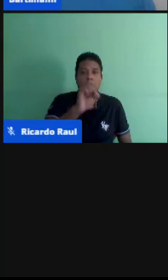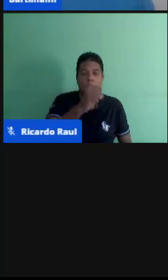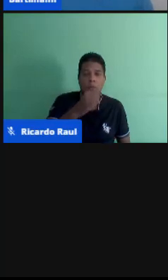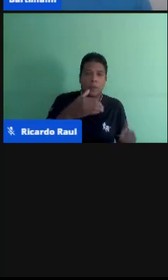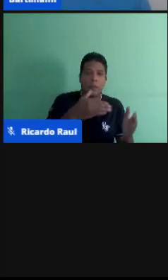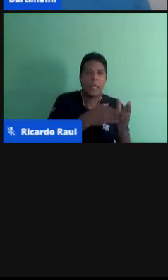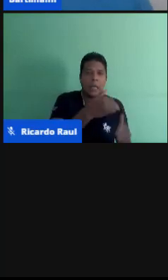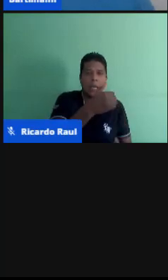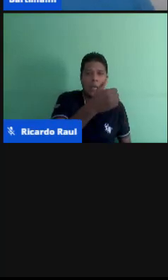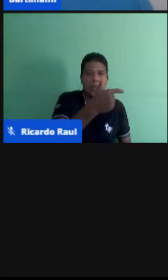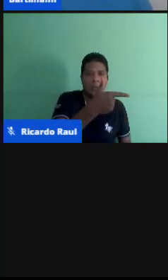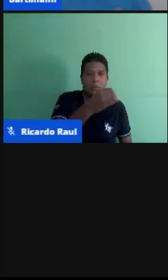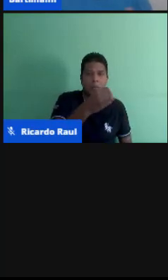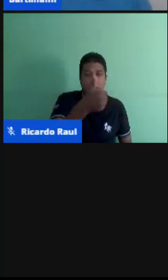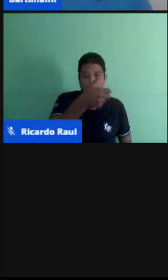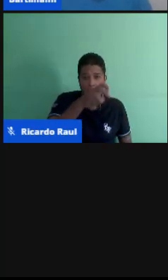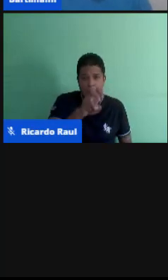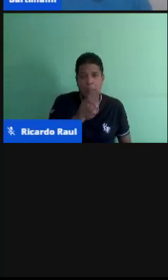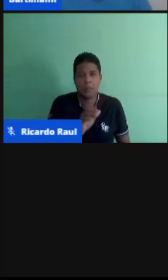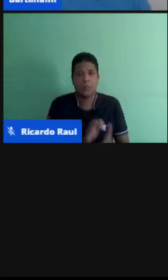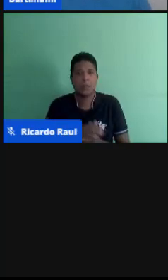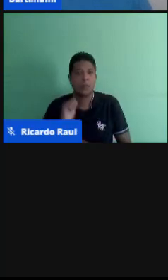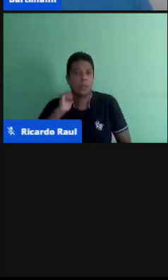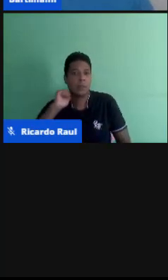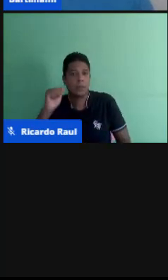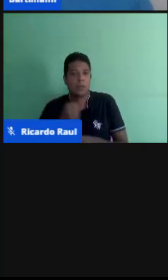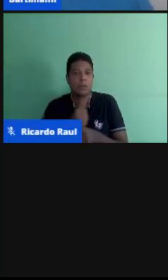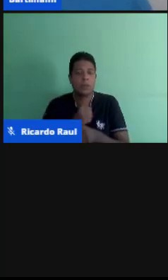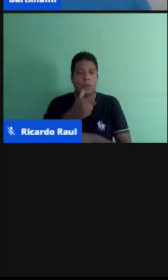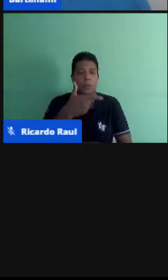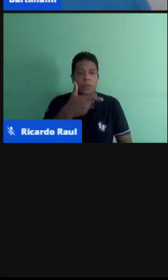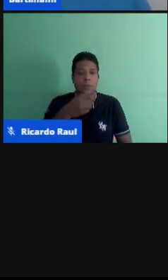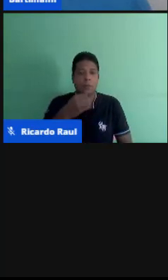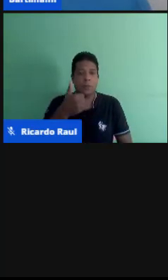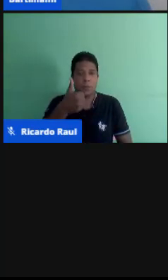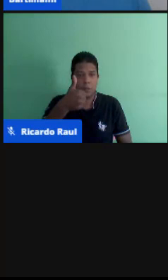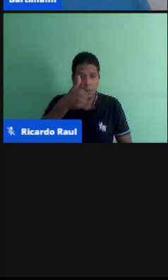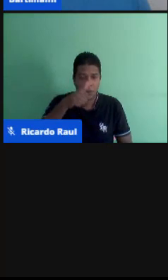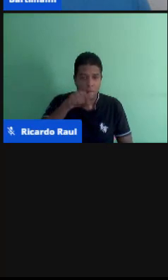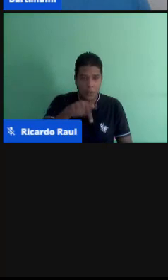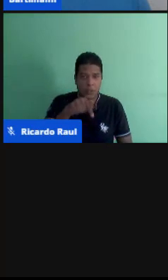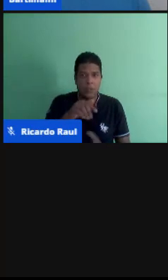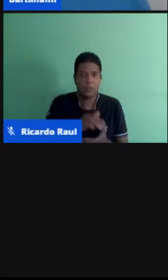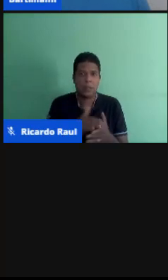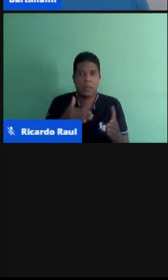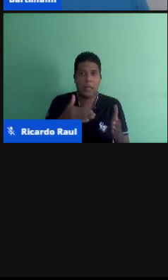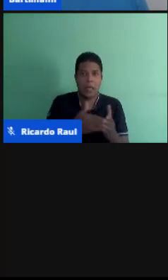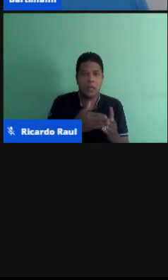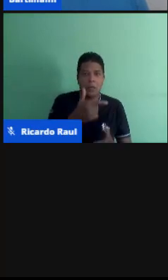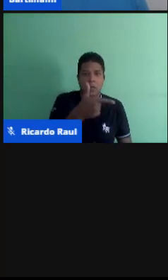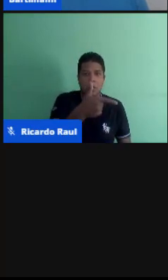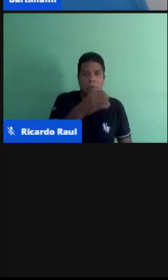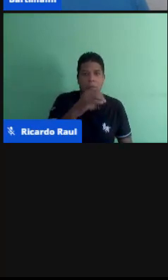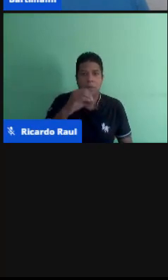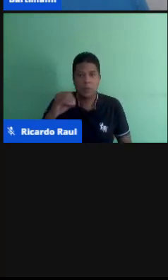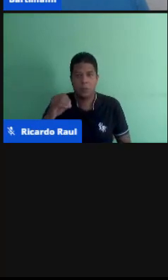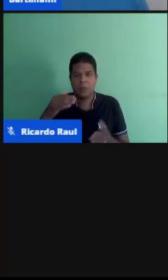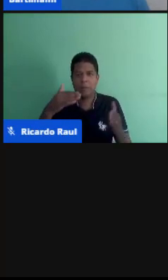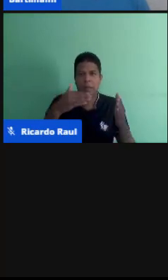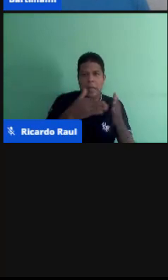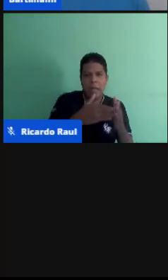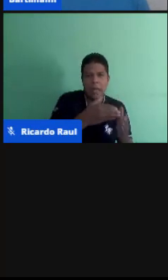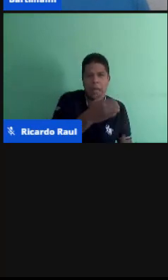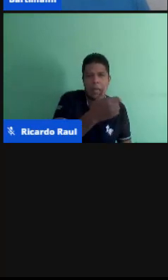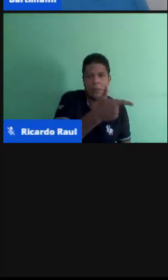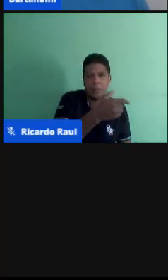de 2017, eles ampliam essa dimensão temporal, que agora vai de 2000 a 2017. Então, você